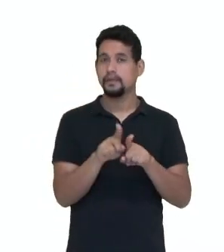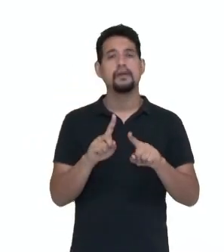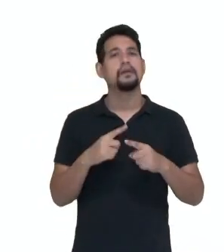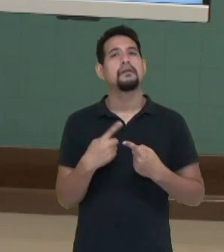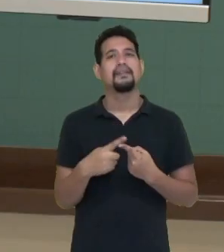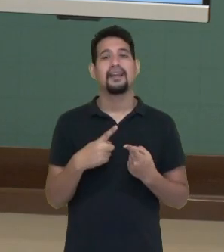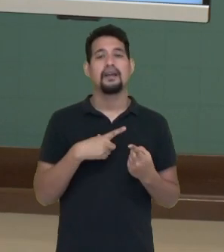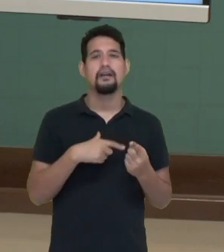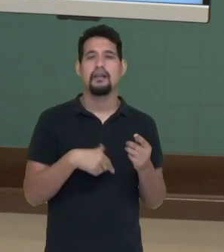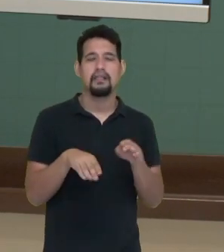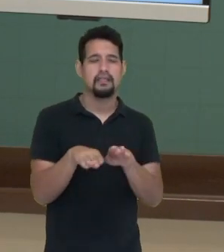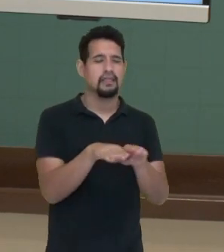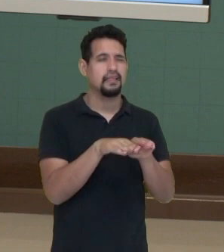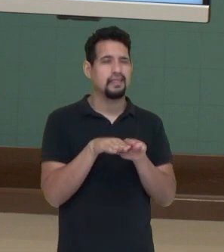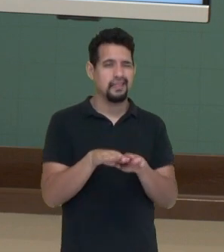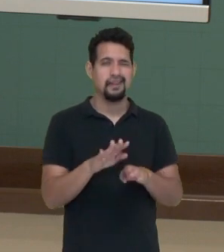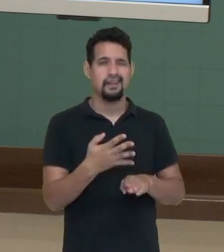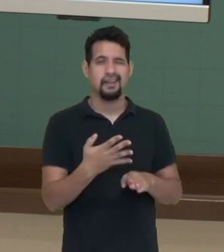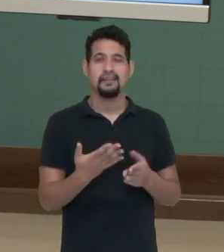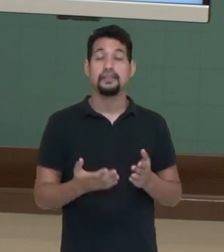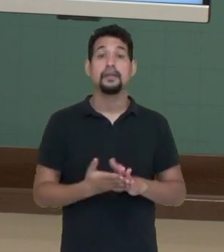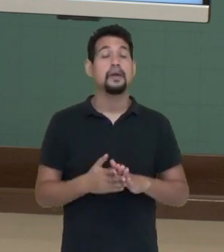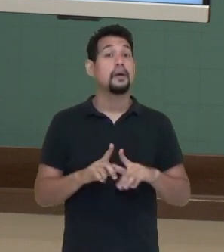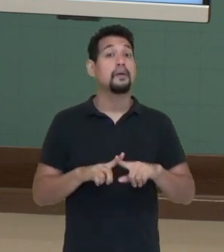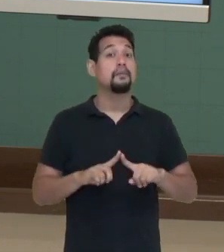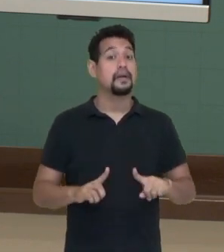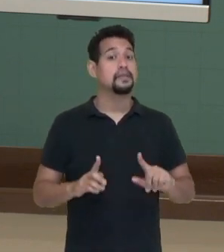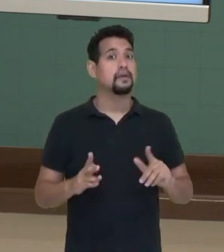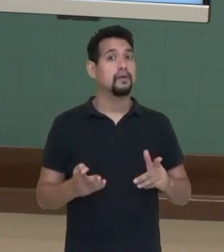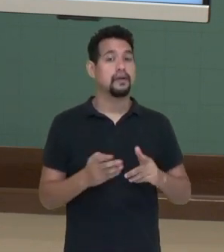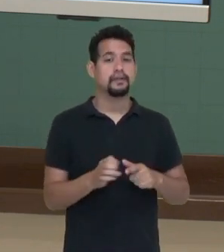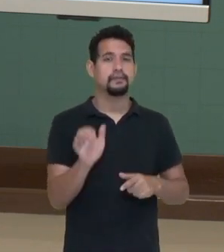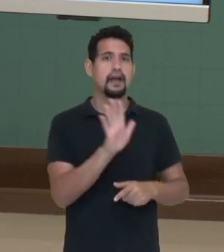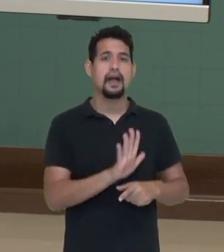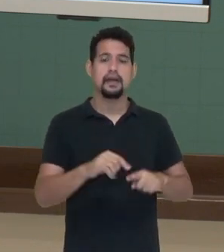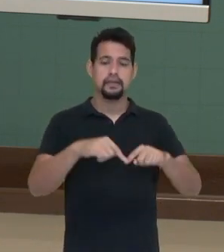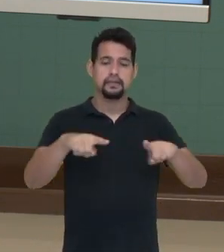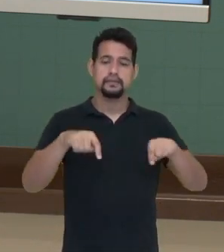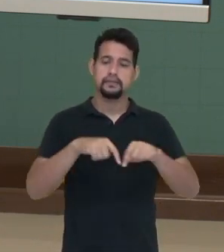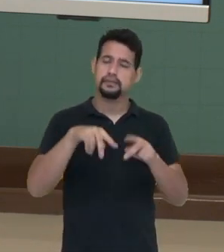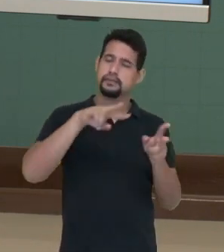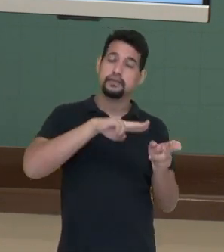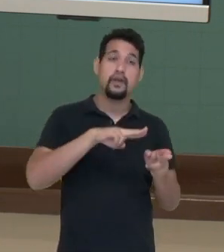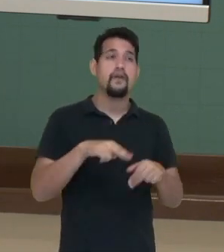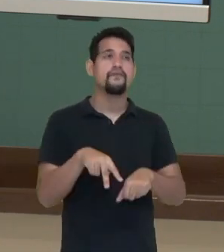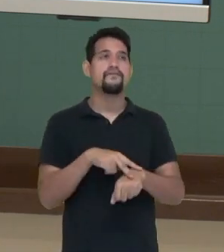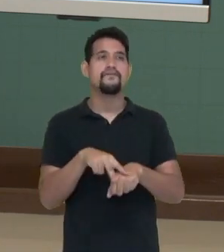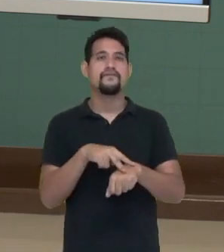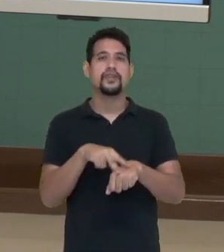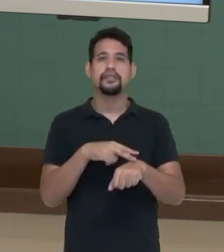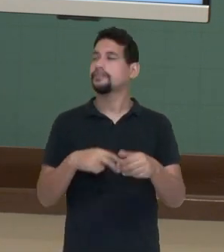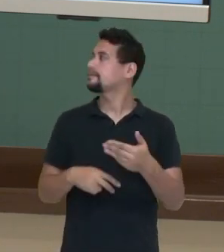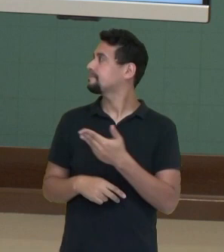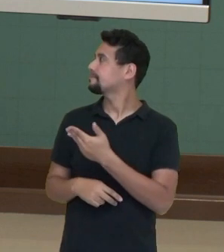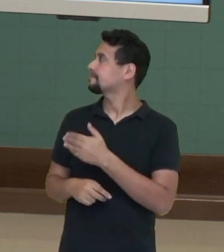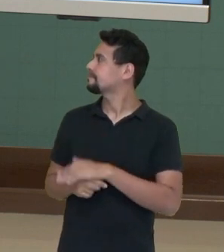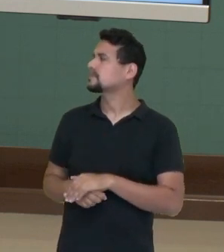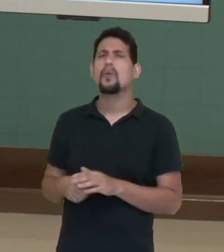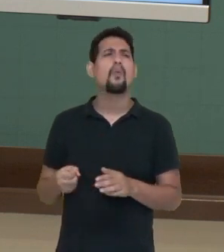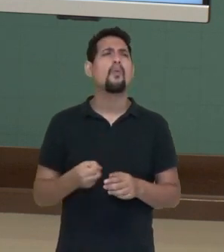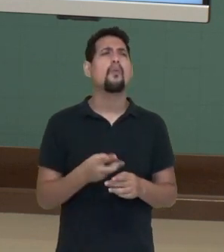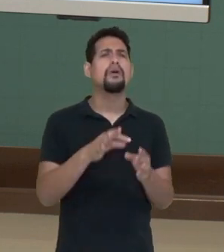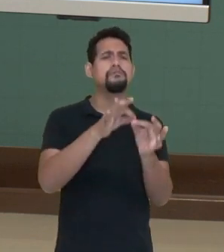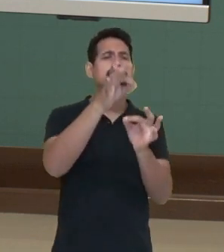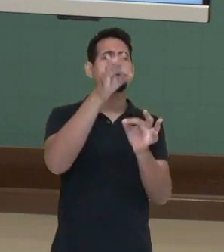tá meio proporcional aqui, tá bom? Agora, a área do dormitório verde. Então, aqui tá o dormitório verde. Quanto que